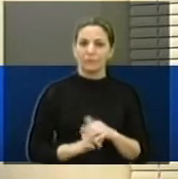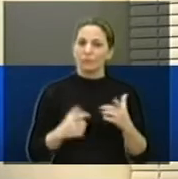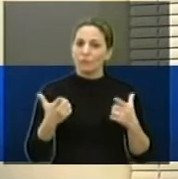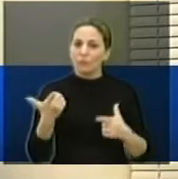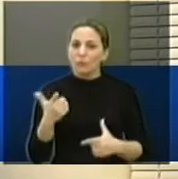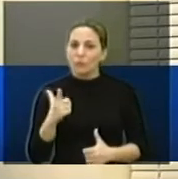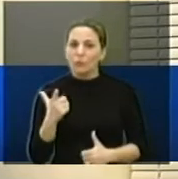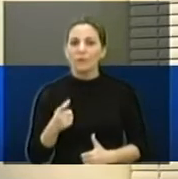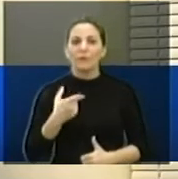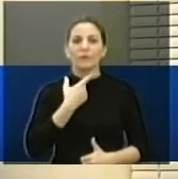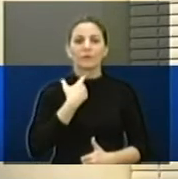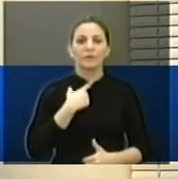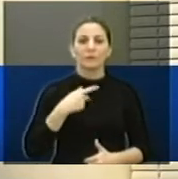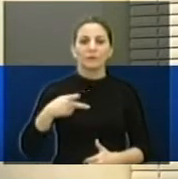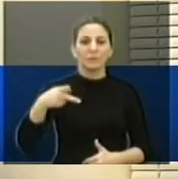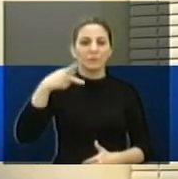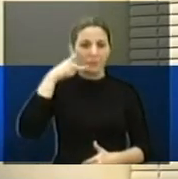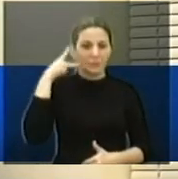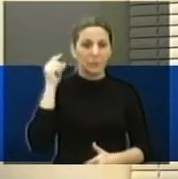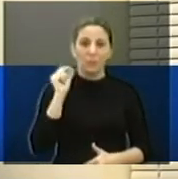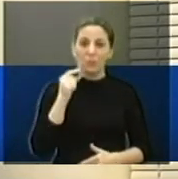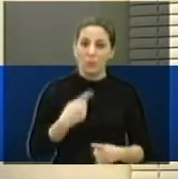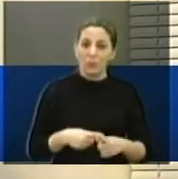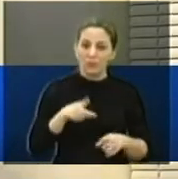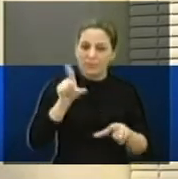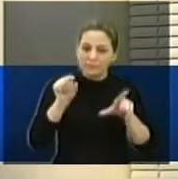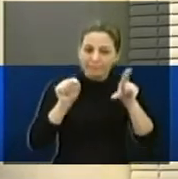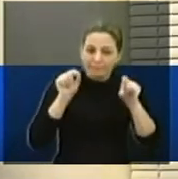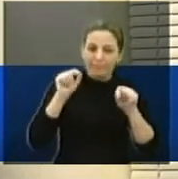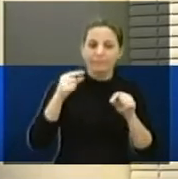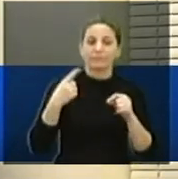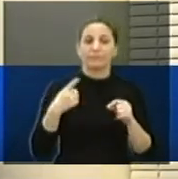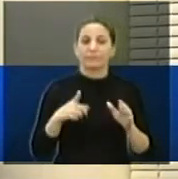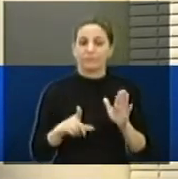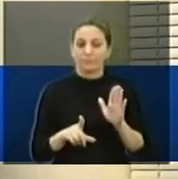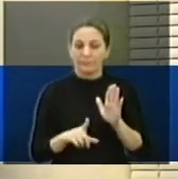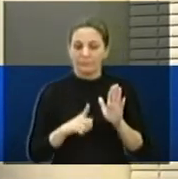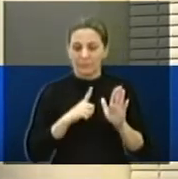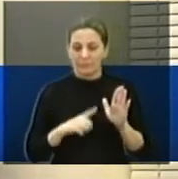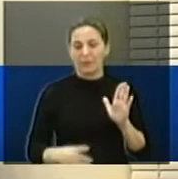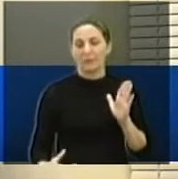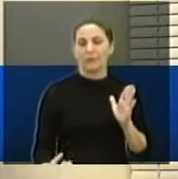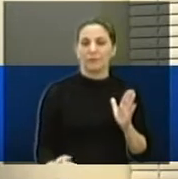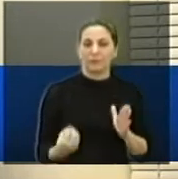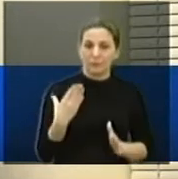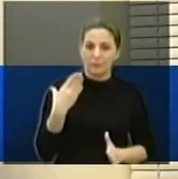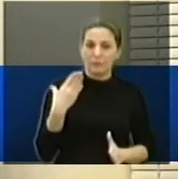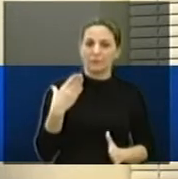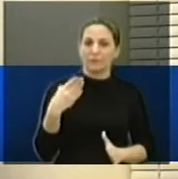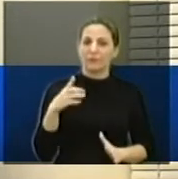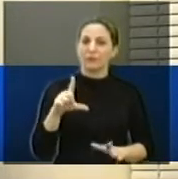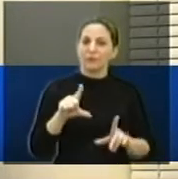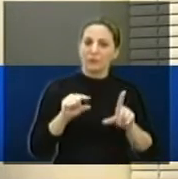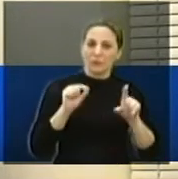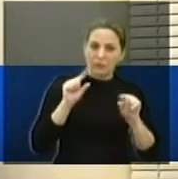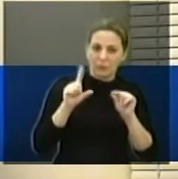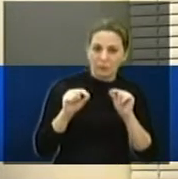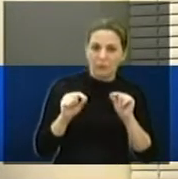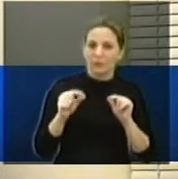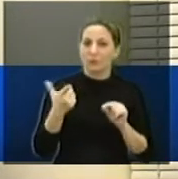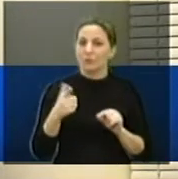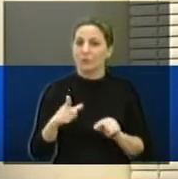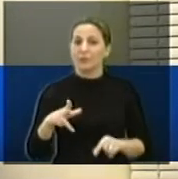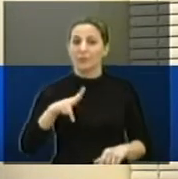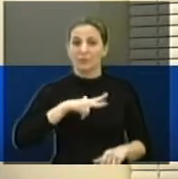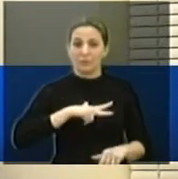política porque alternativas têm elas existe inclusive agora as alternativas para não privatização da